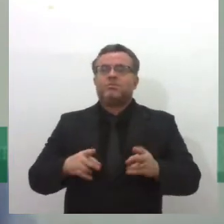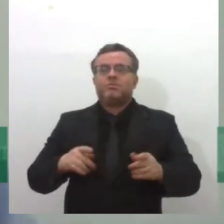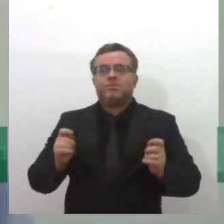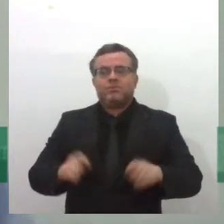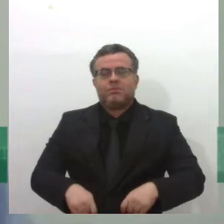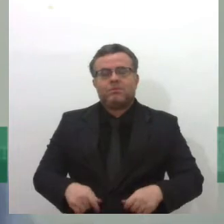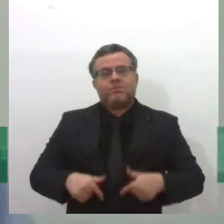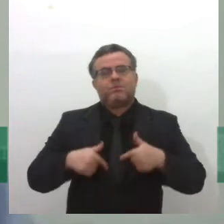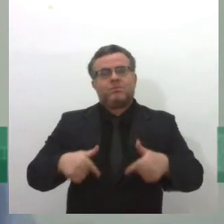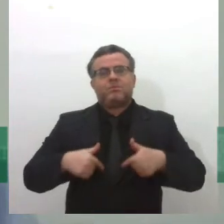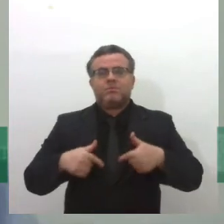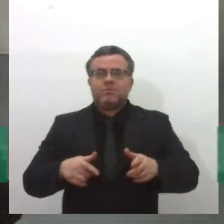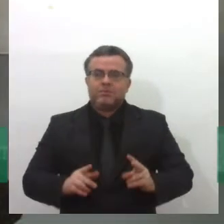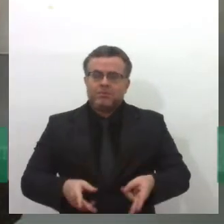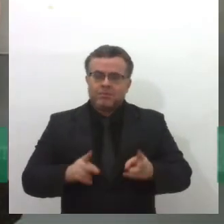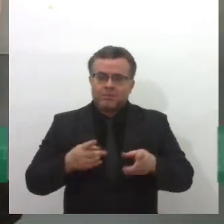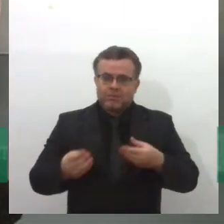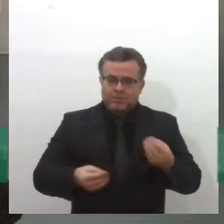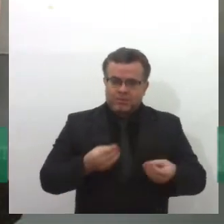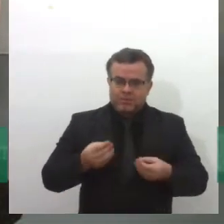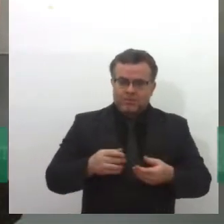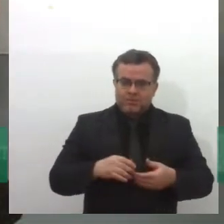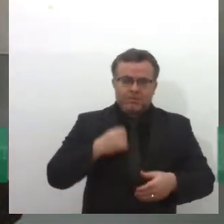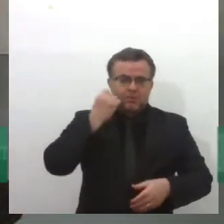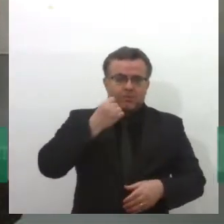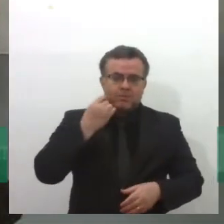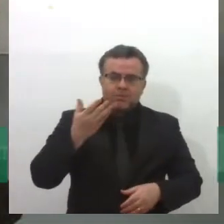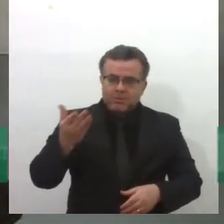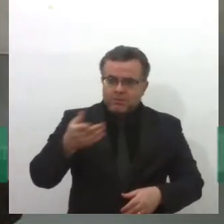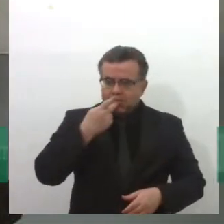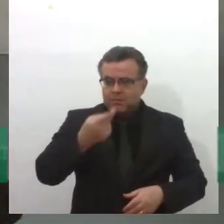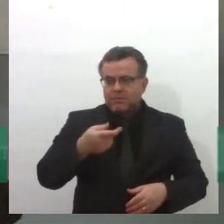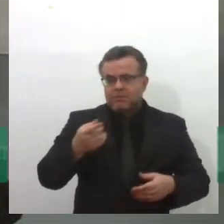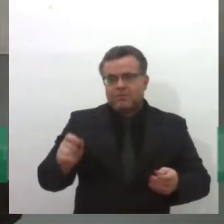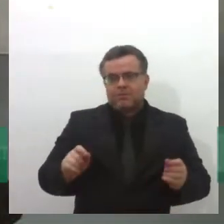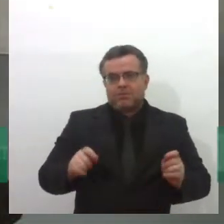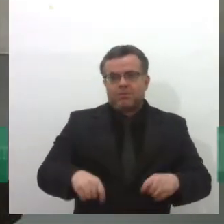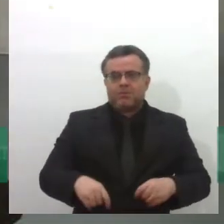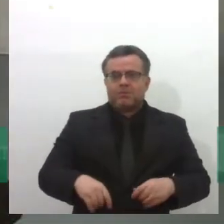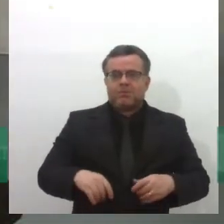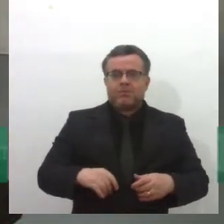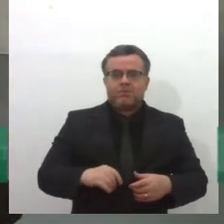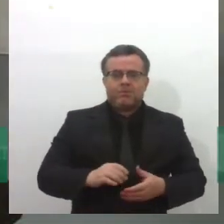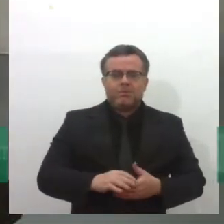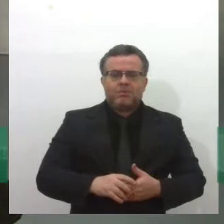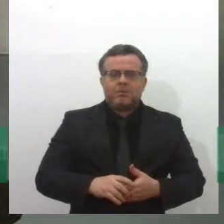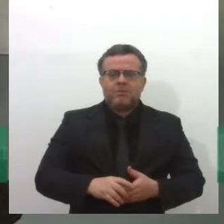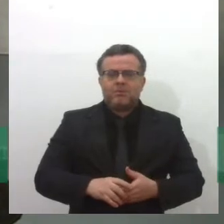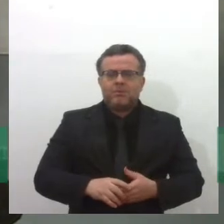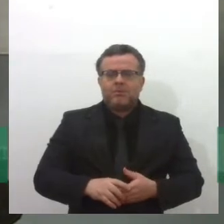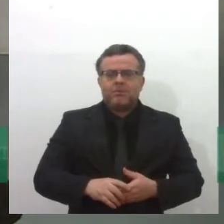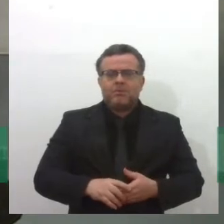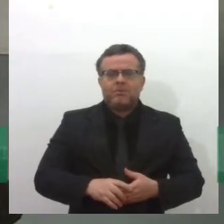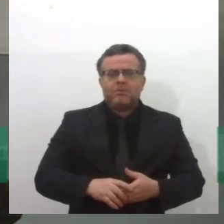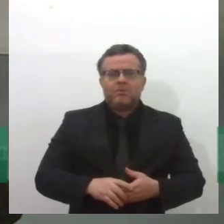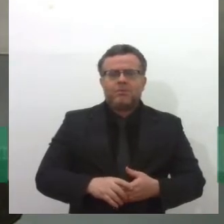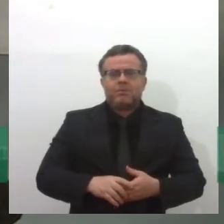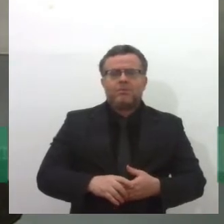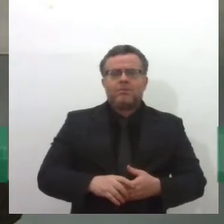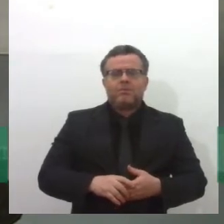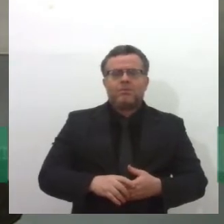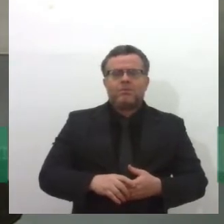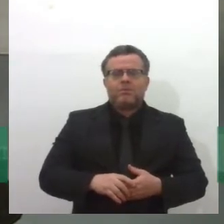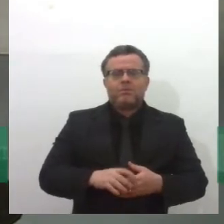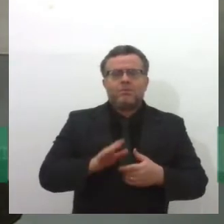enfrentamento necessário. Senador. Eu quero destacar, Clécia, também, parabenizar o João Dória